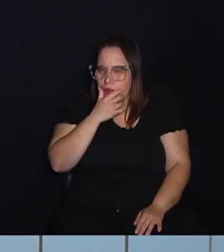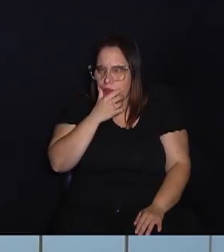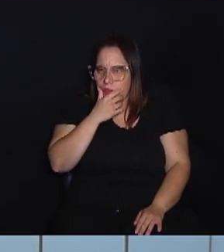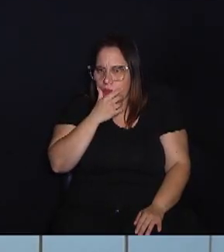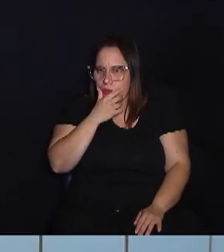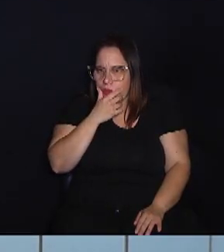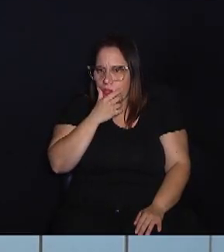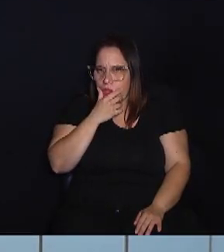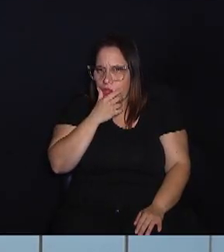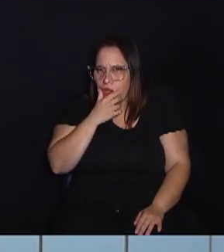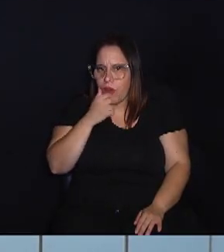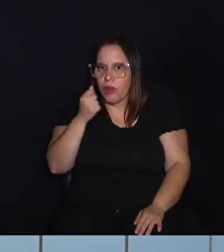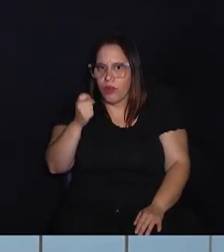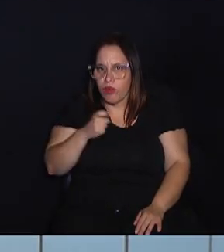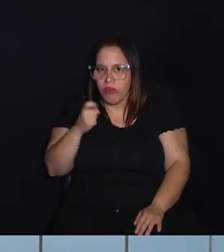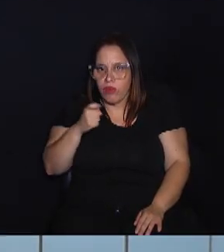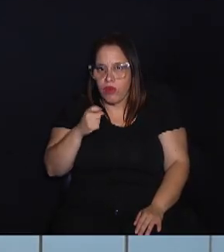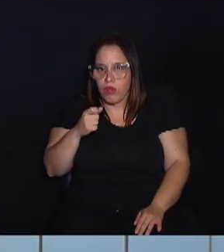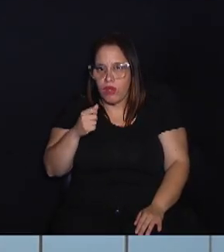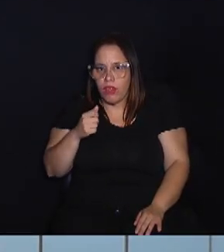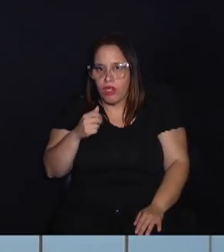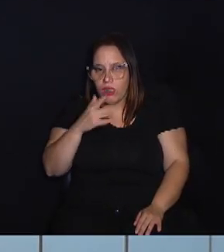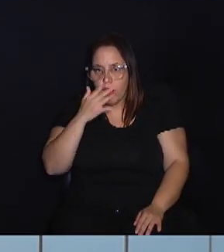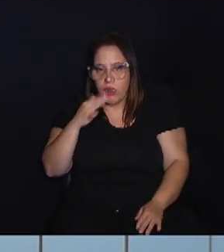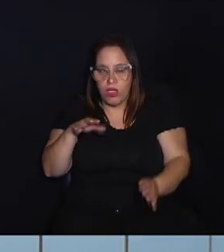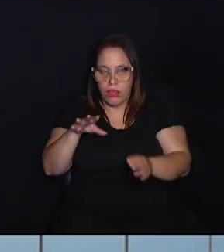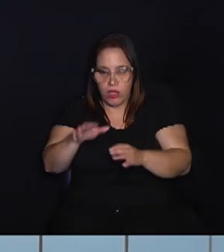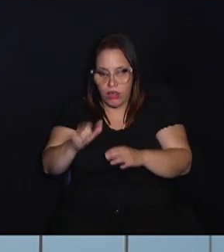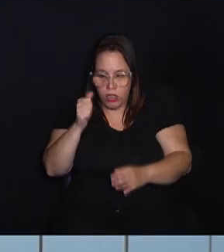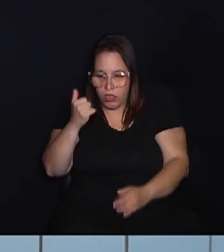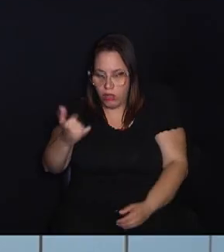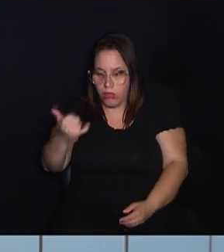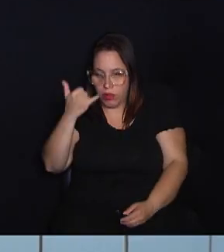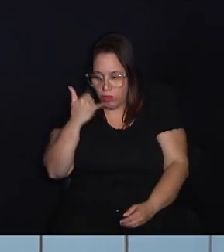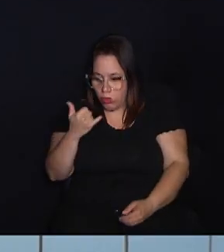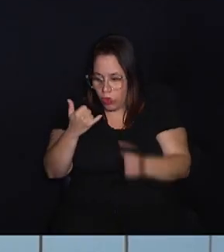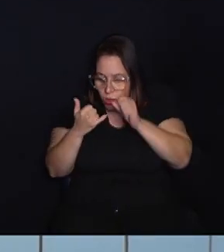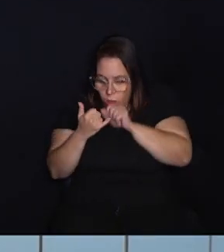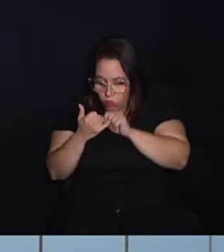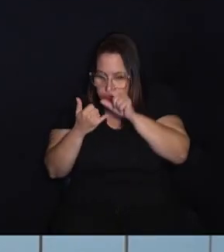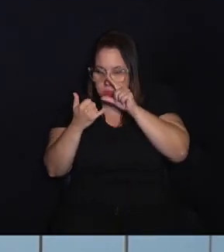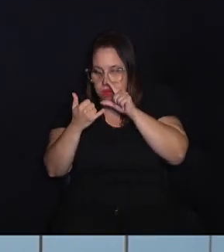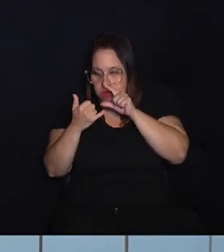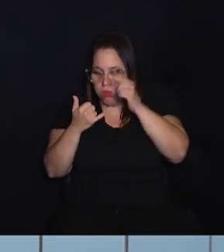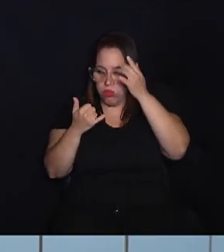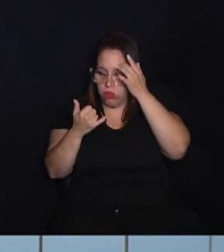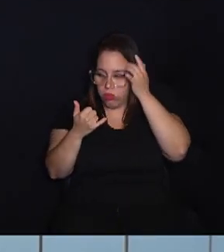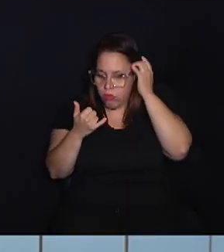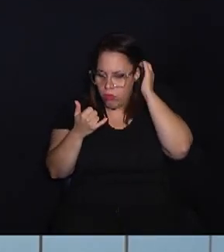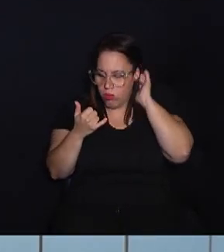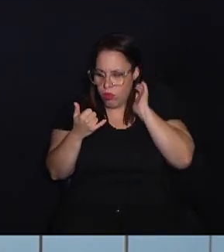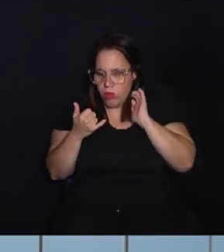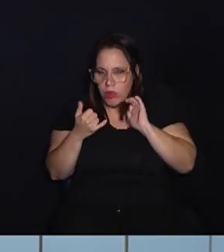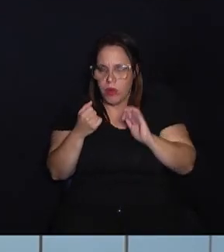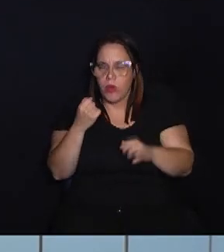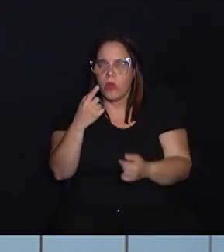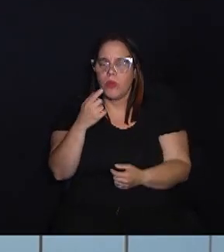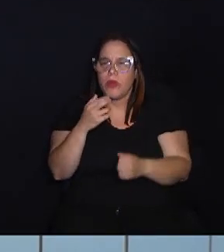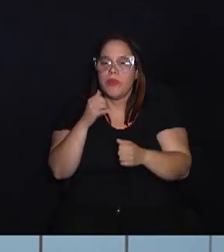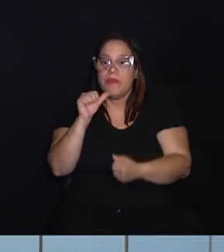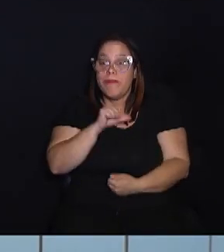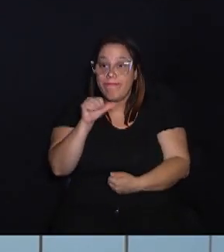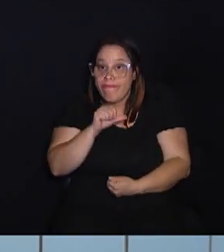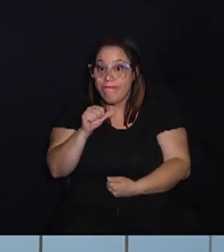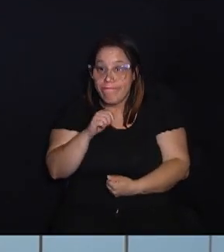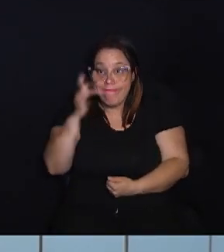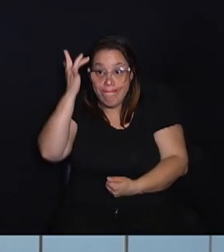quantidade de vezes que uma criança, em média, aciona seu celular, né? Mas eu acho que uma coisa que é ruim,